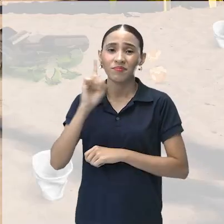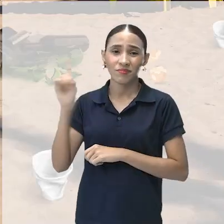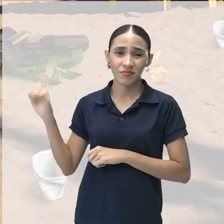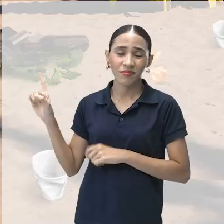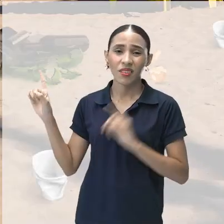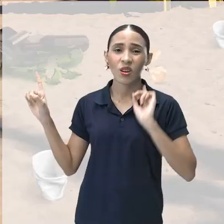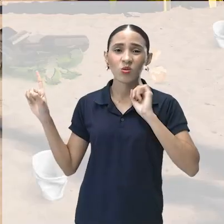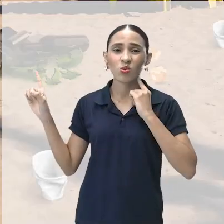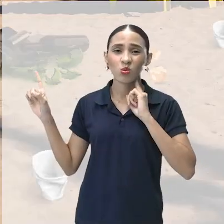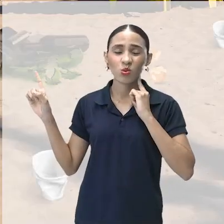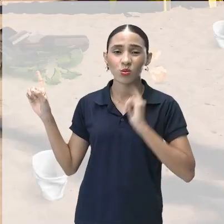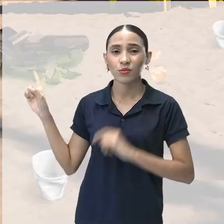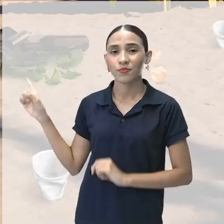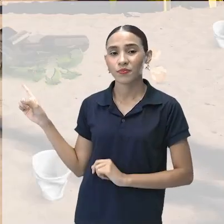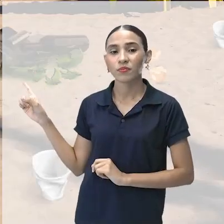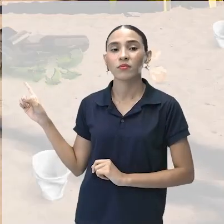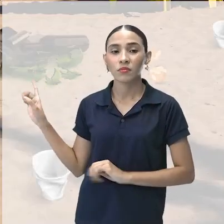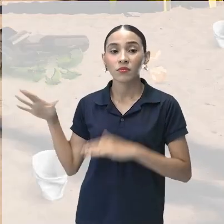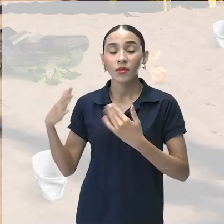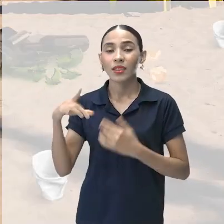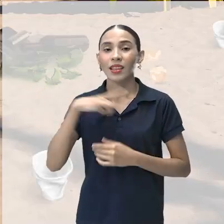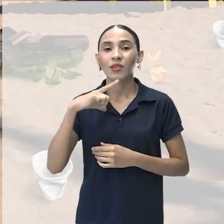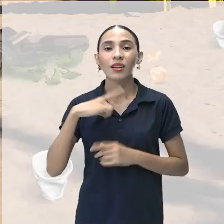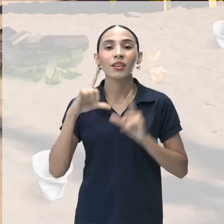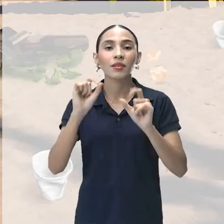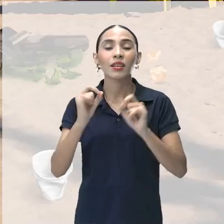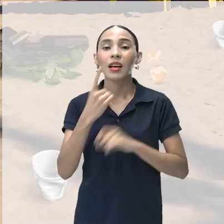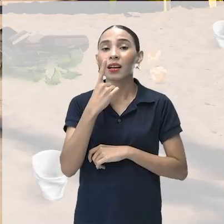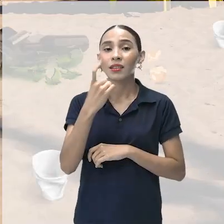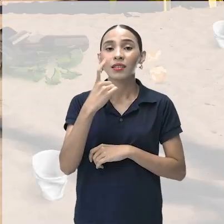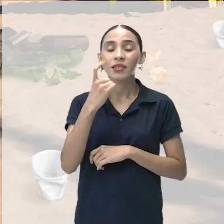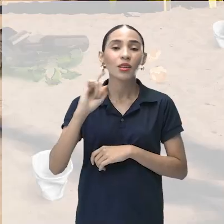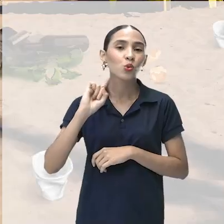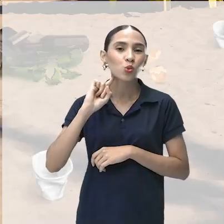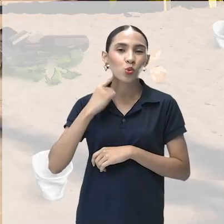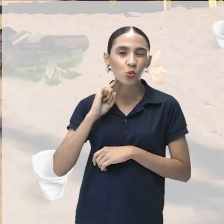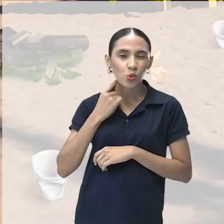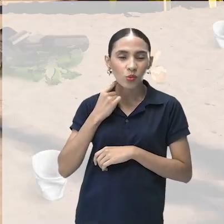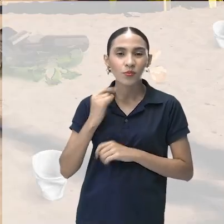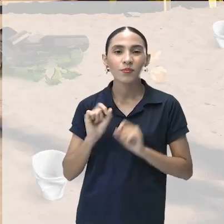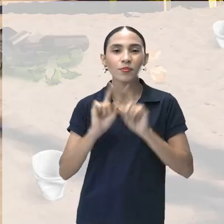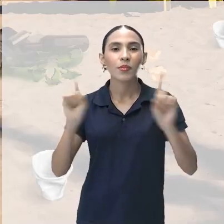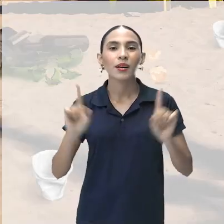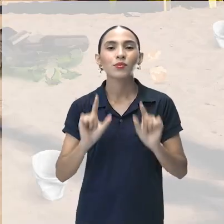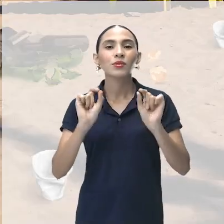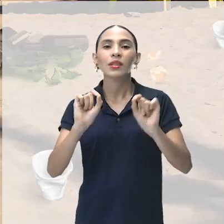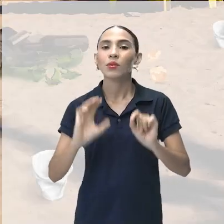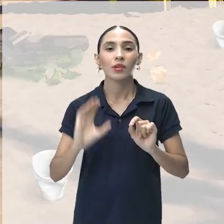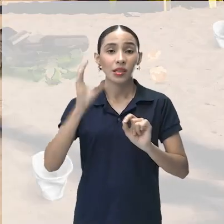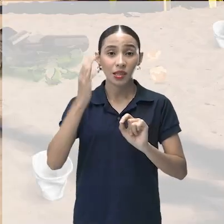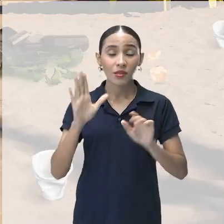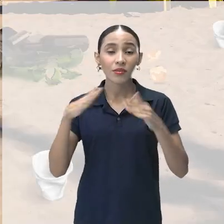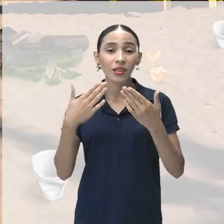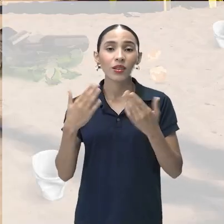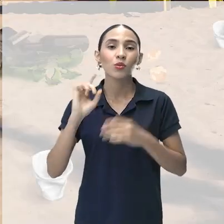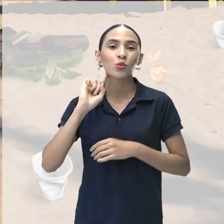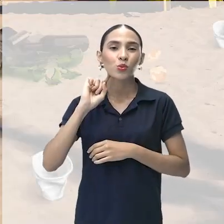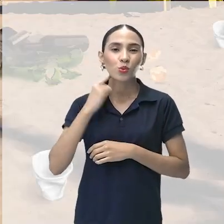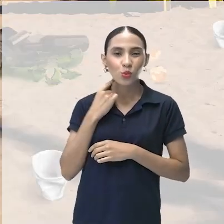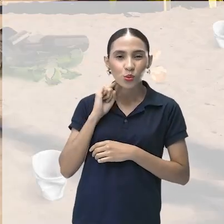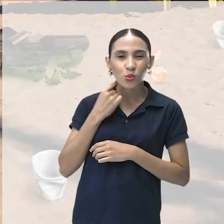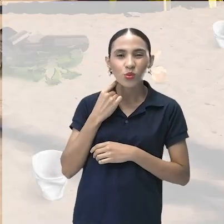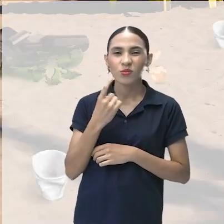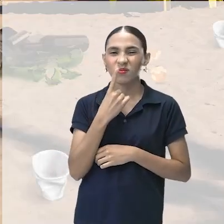como podemos perceber agora, com a presença do que? Lixo. E o que aconteceu nesse cenário? Ele está